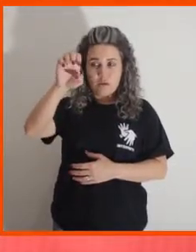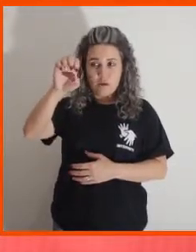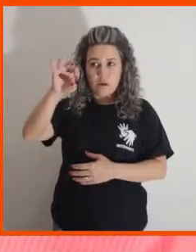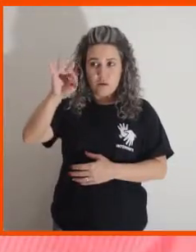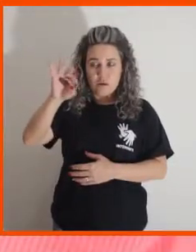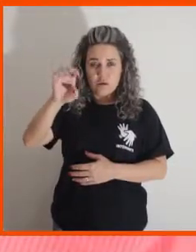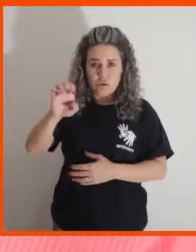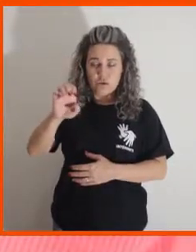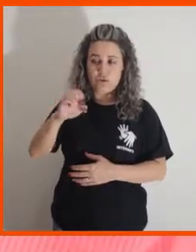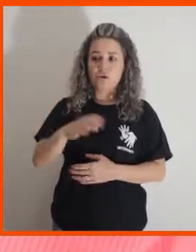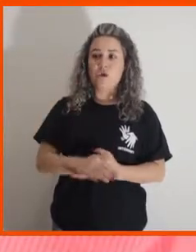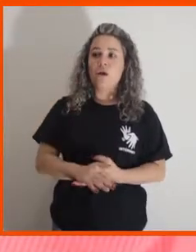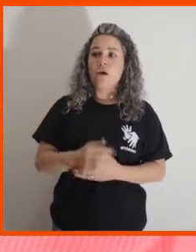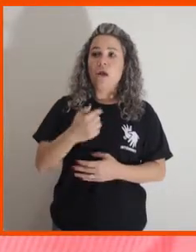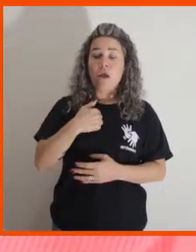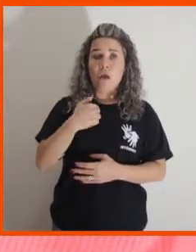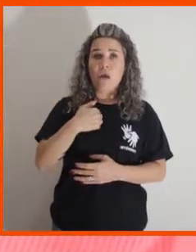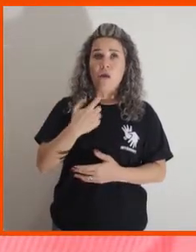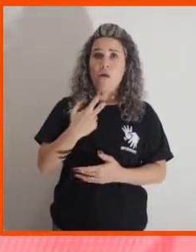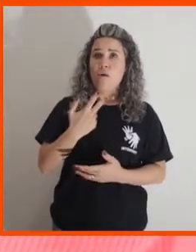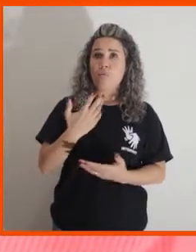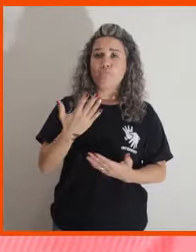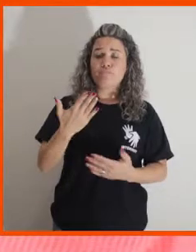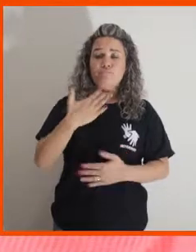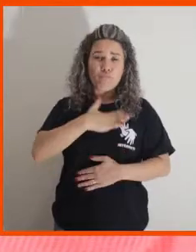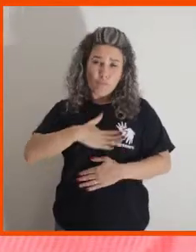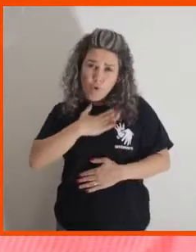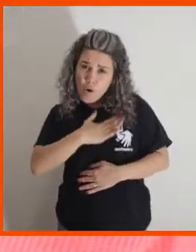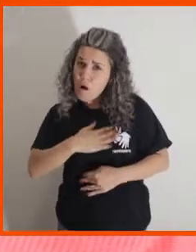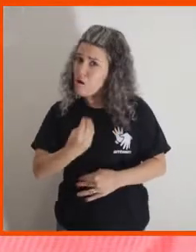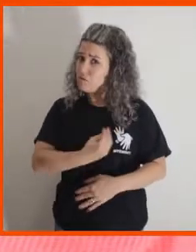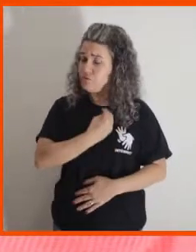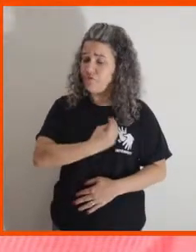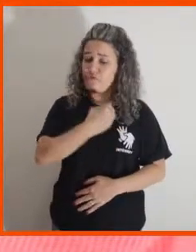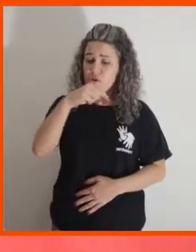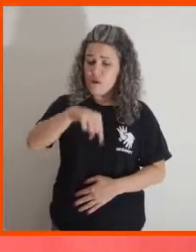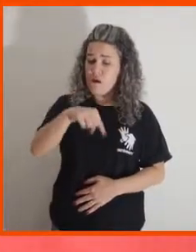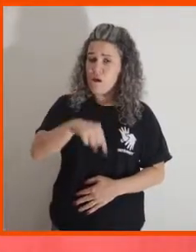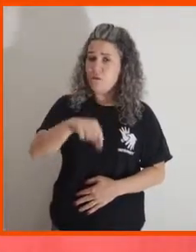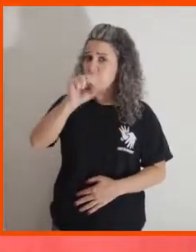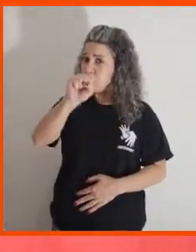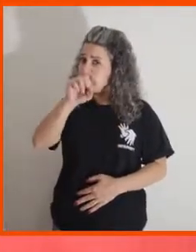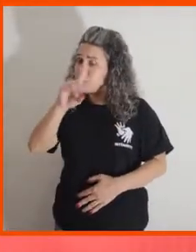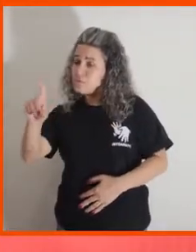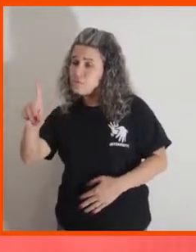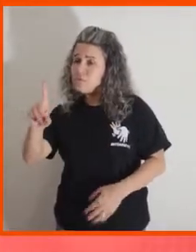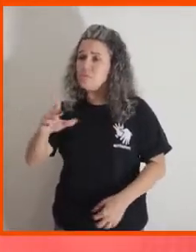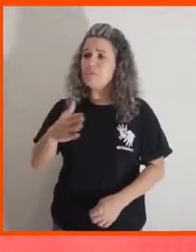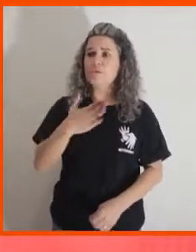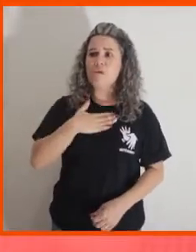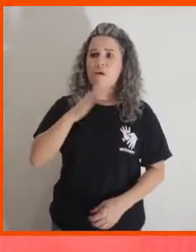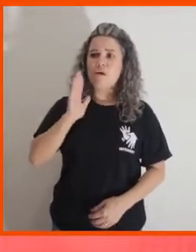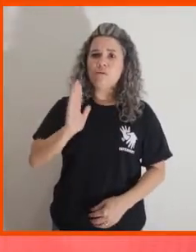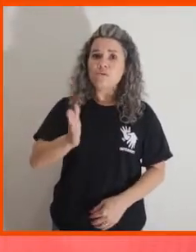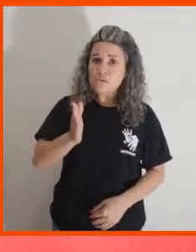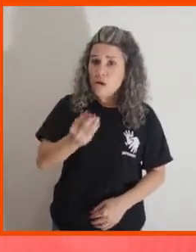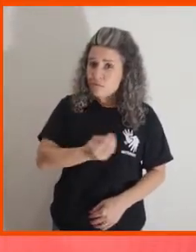bom. Com a minha idade que eu tenho, eu gosto muito daqui. Para mim, que já passei